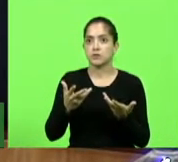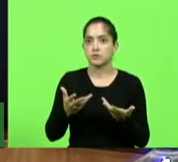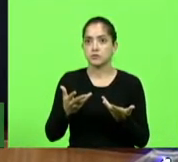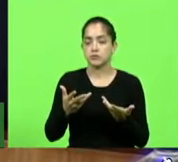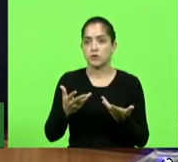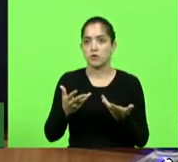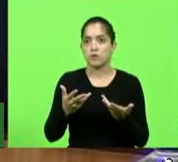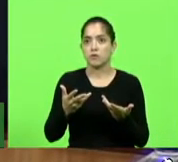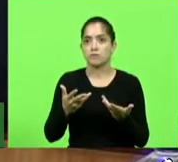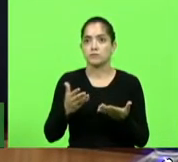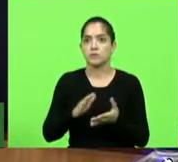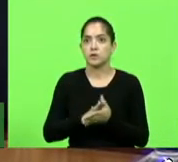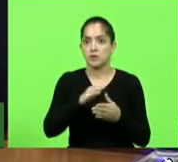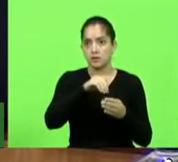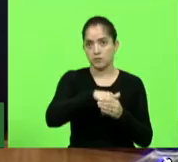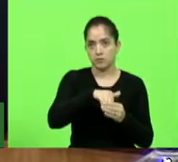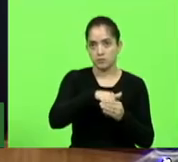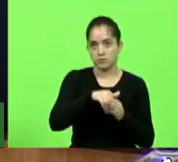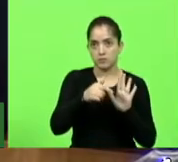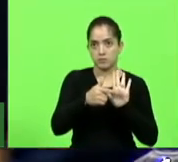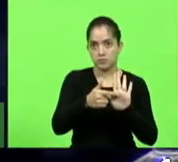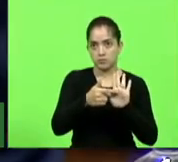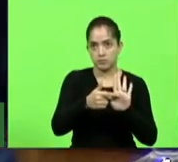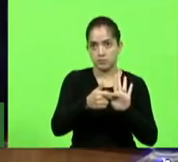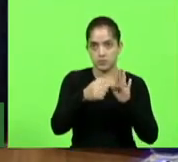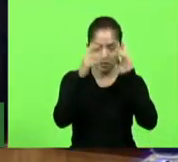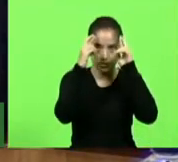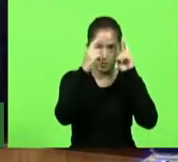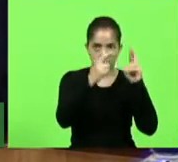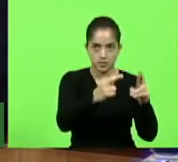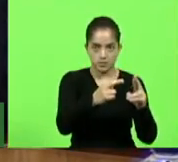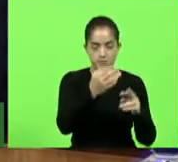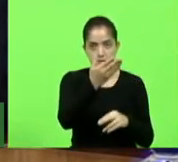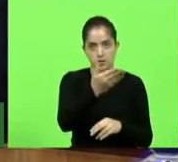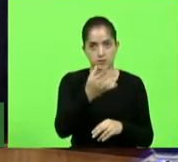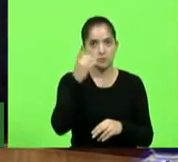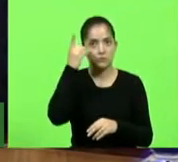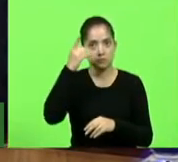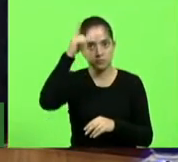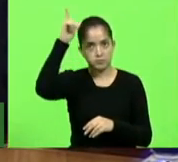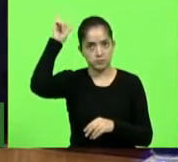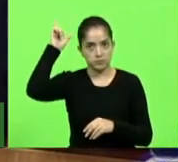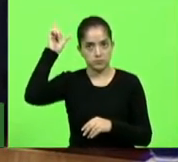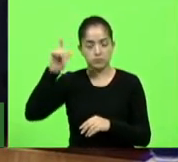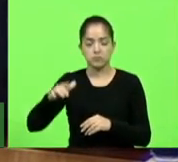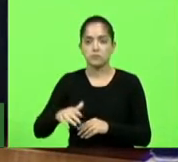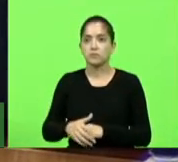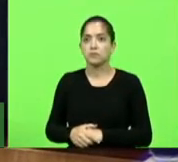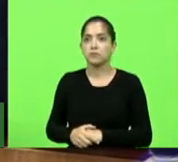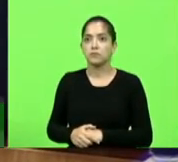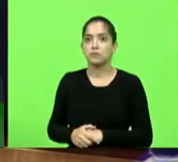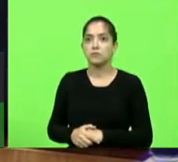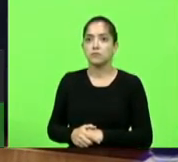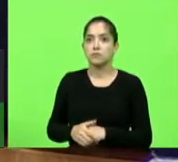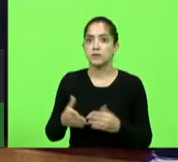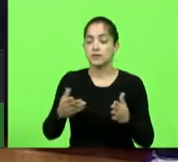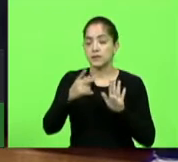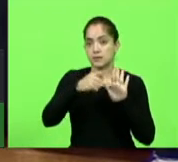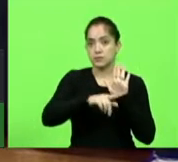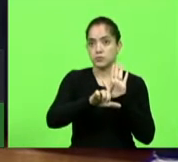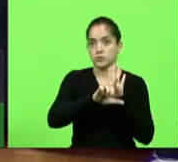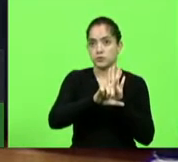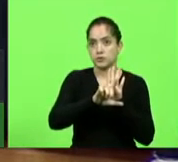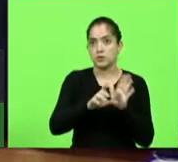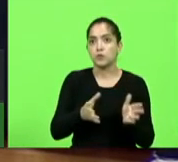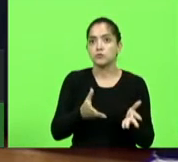uma manifestação de voto em respeito ao meu colega, deputado Sargento Lima. Esse projeto de lei institui